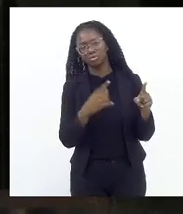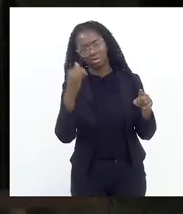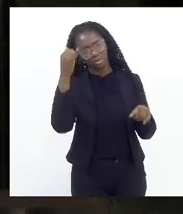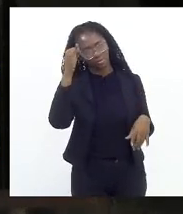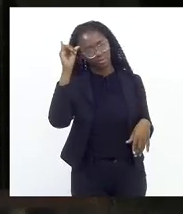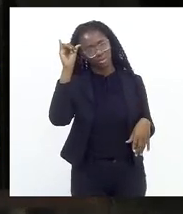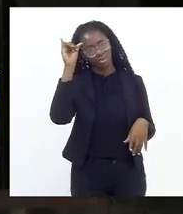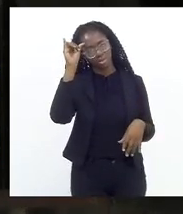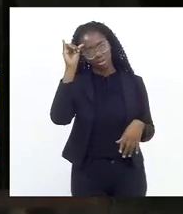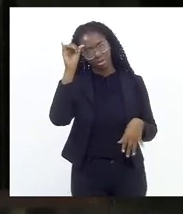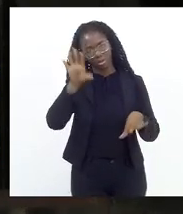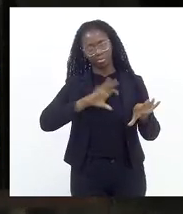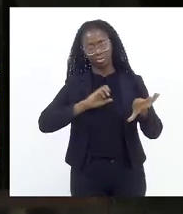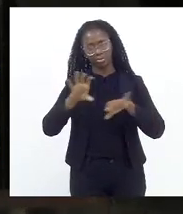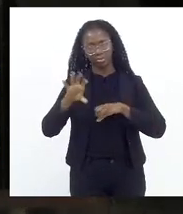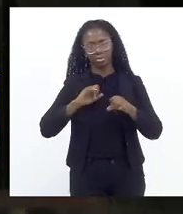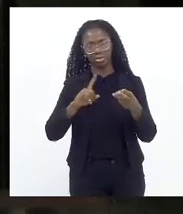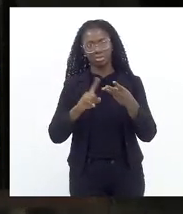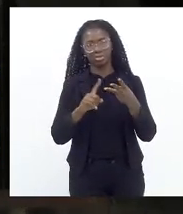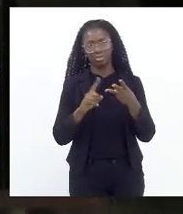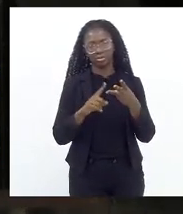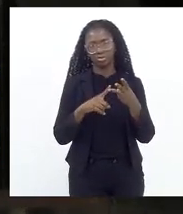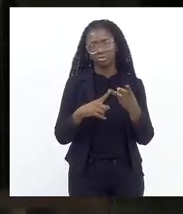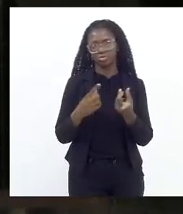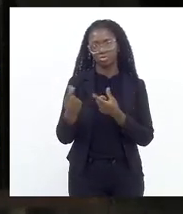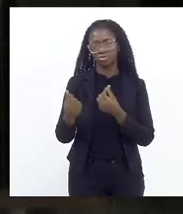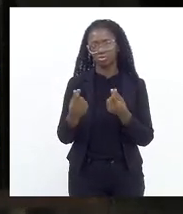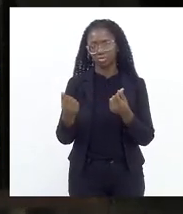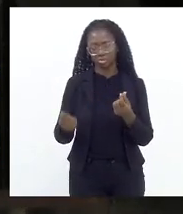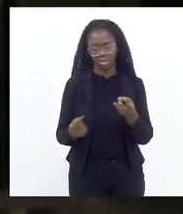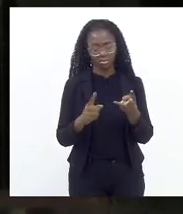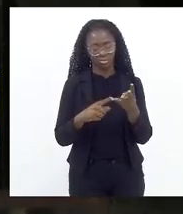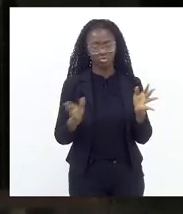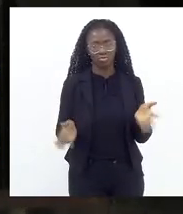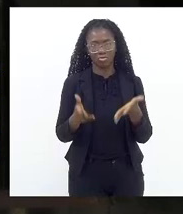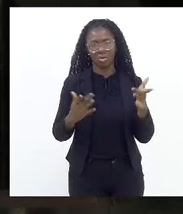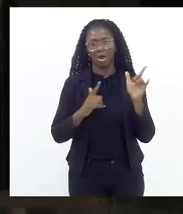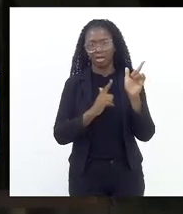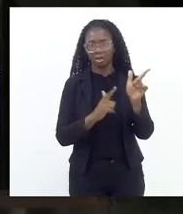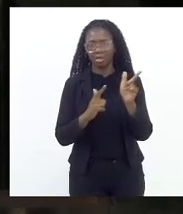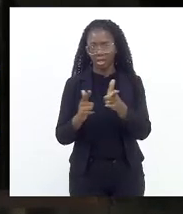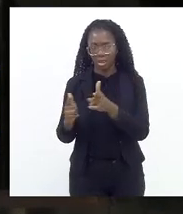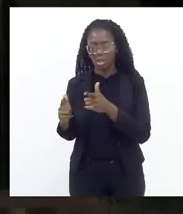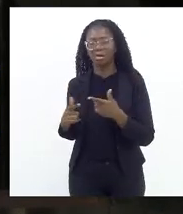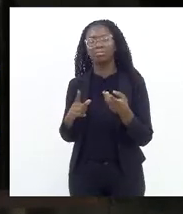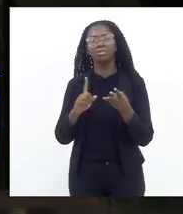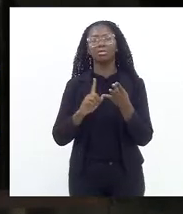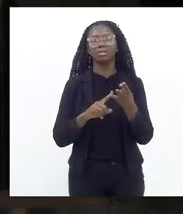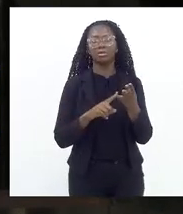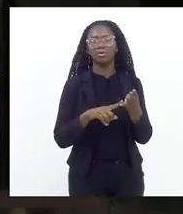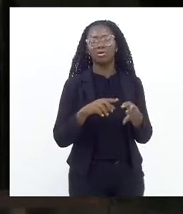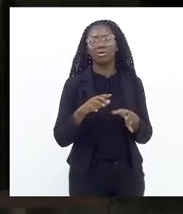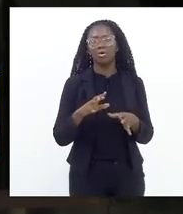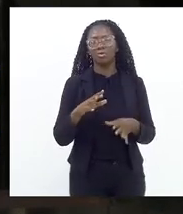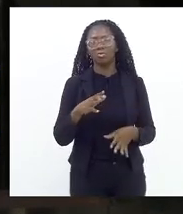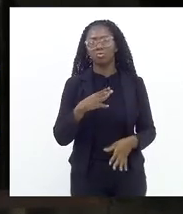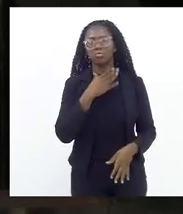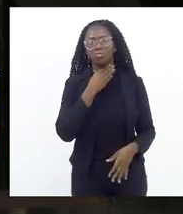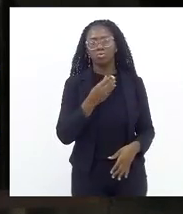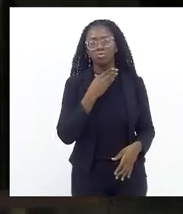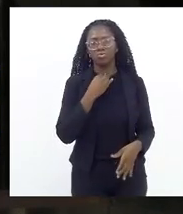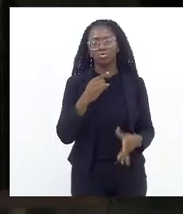irregular de verba pública, crime de incitação ao crime, crime de falsificação de documentos particulares, crime